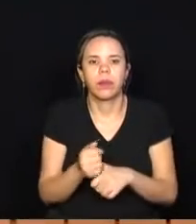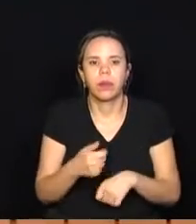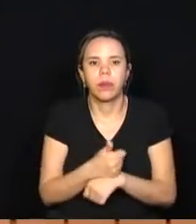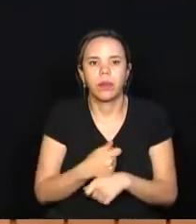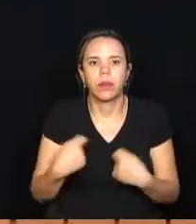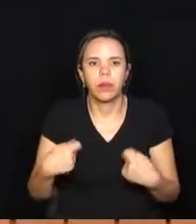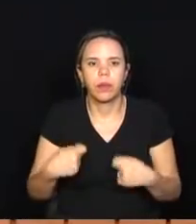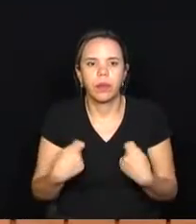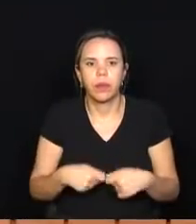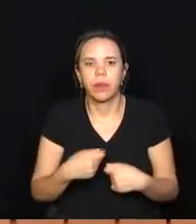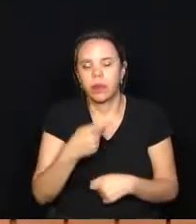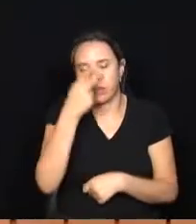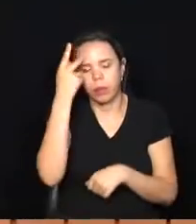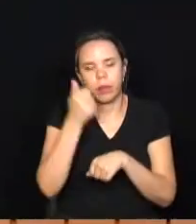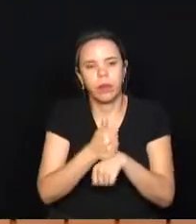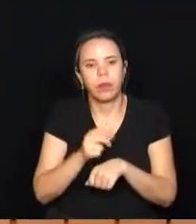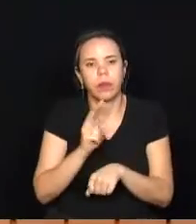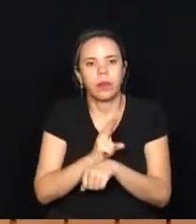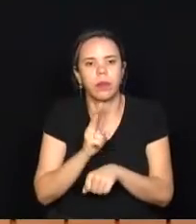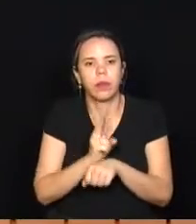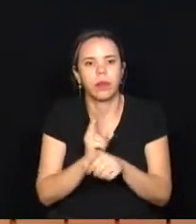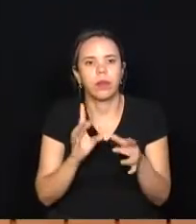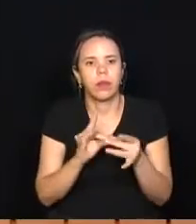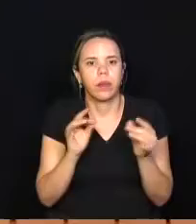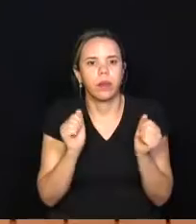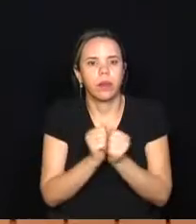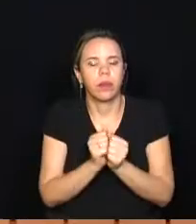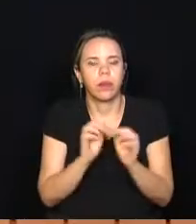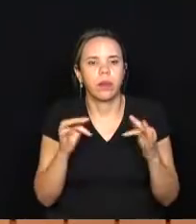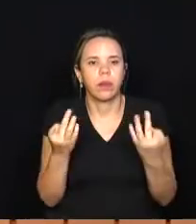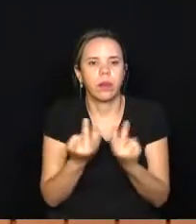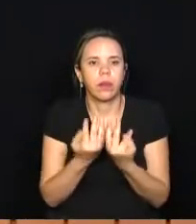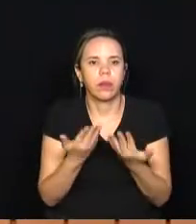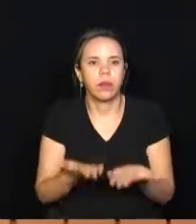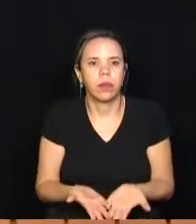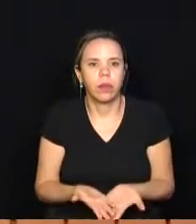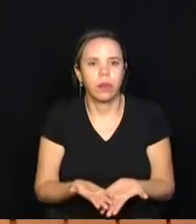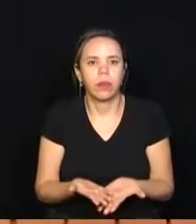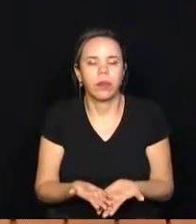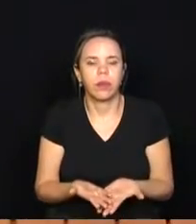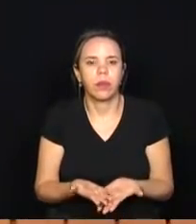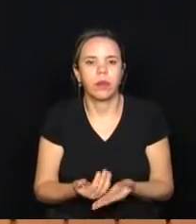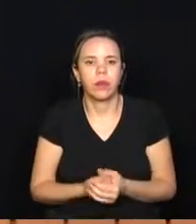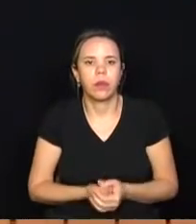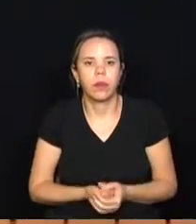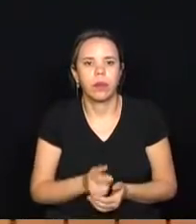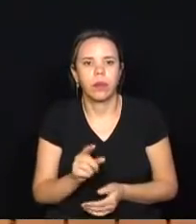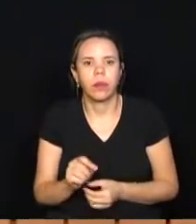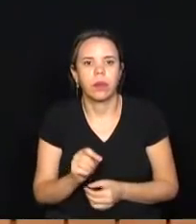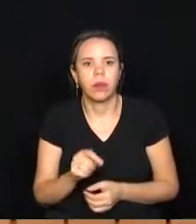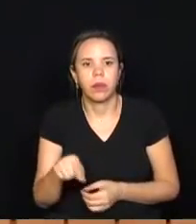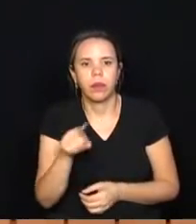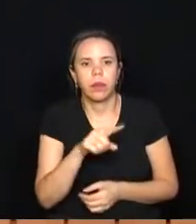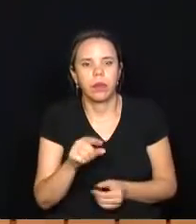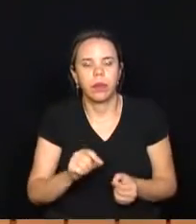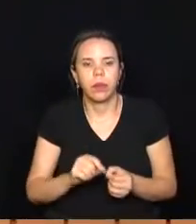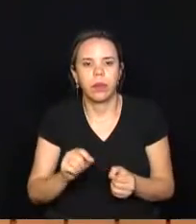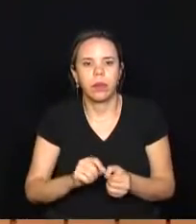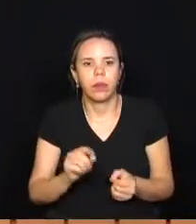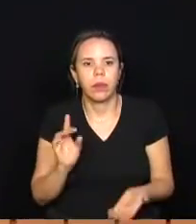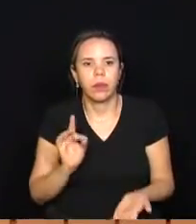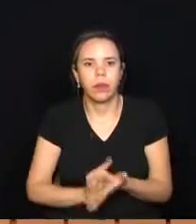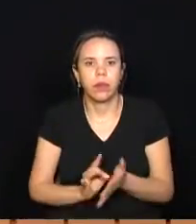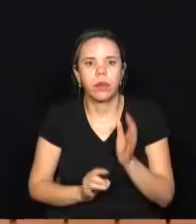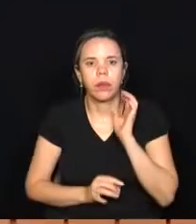precisamos do cuidador junto e do familiar. Então, o imprescindível é que vocês façam